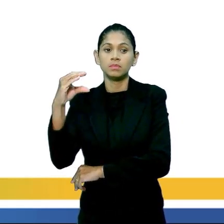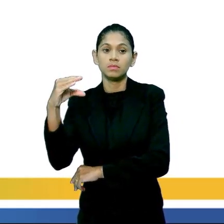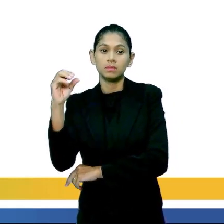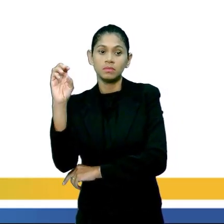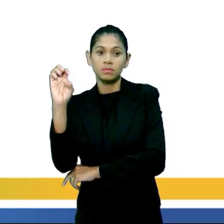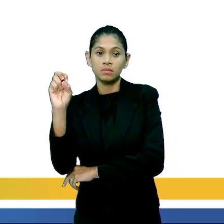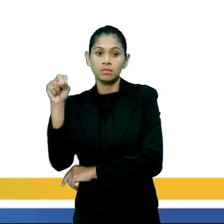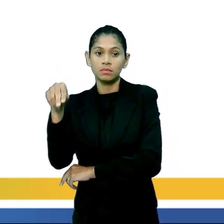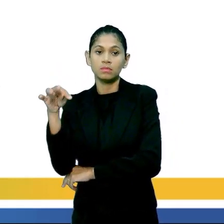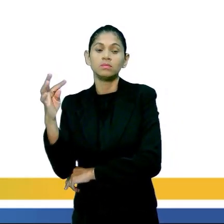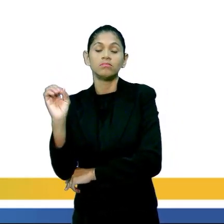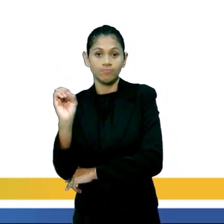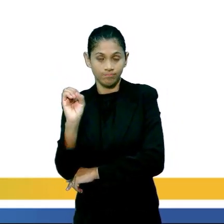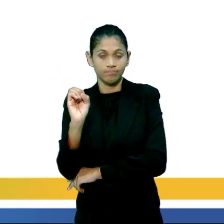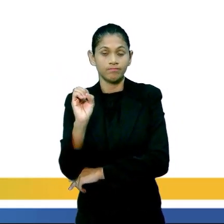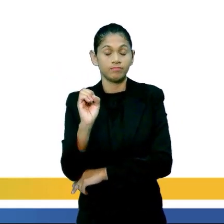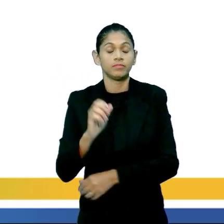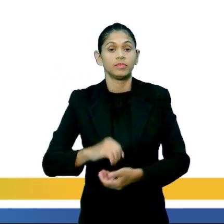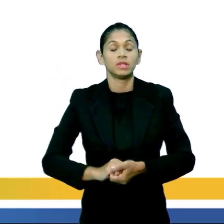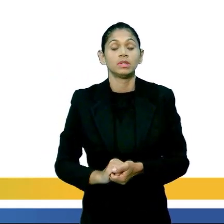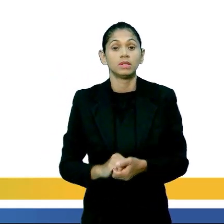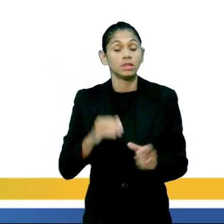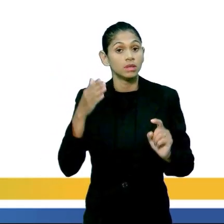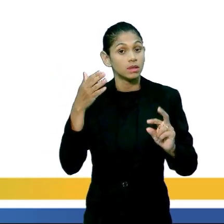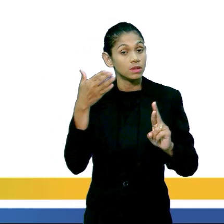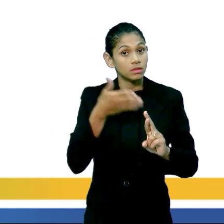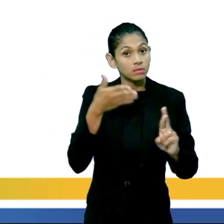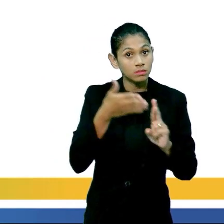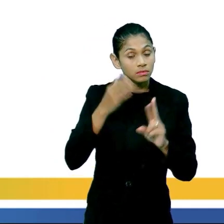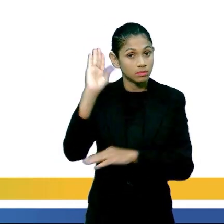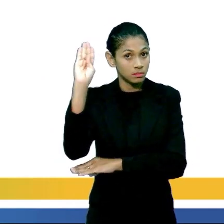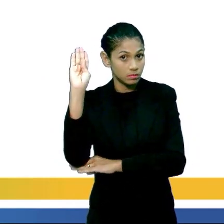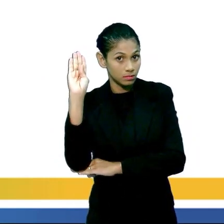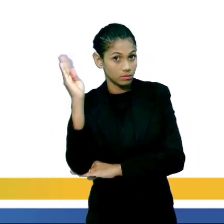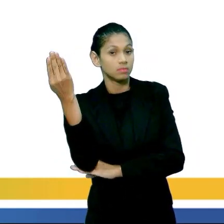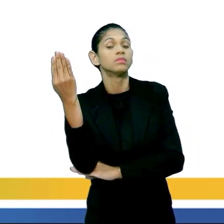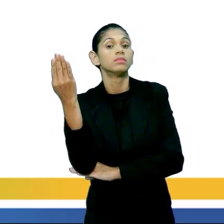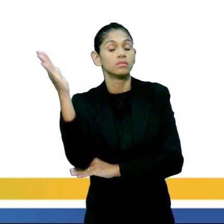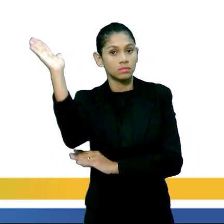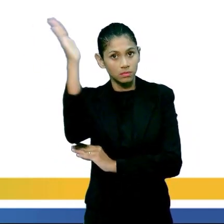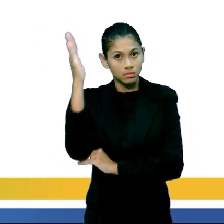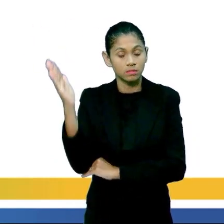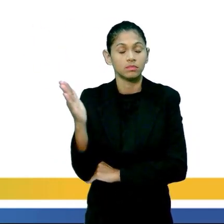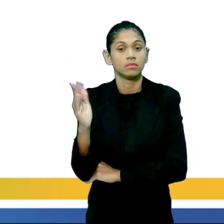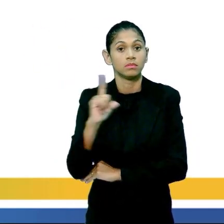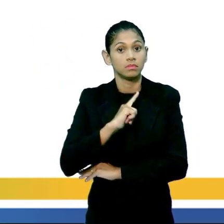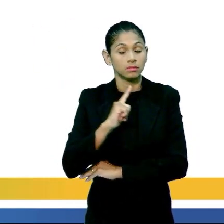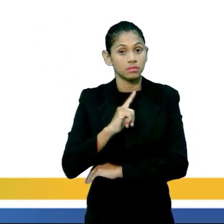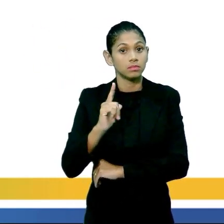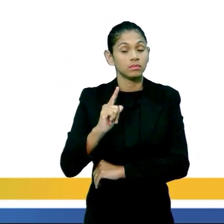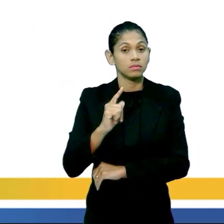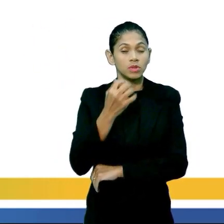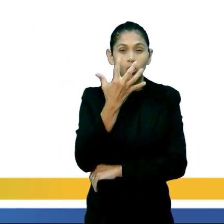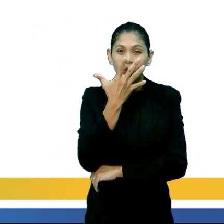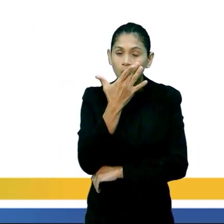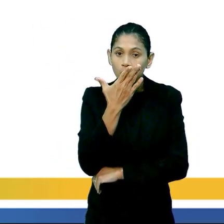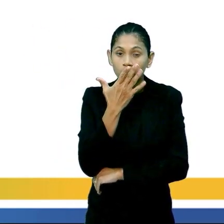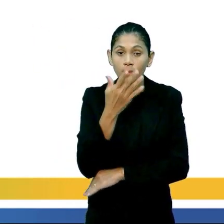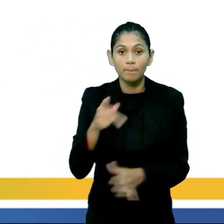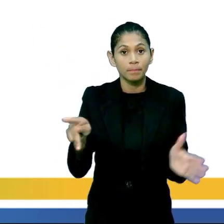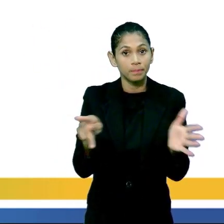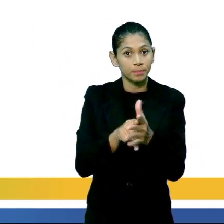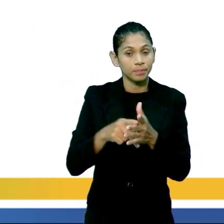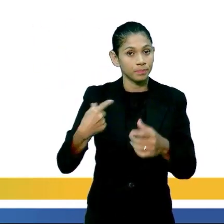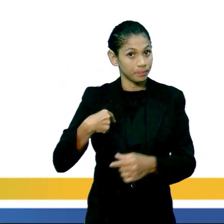seu uso, que era a tintura. Né? O pau-brasil ele fornecia tintura para tecidos,